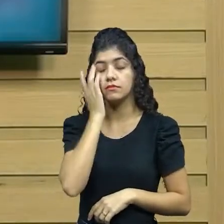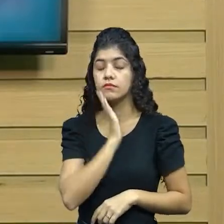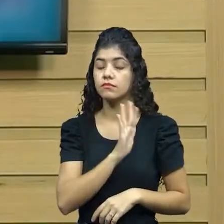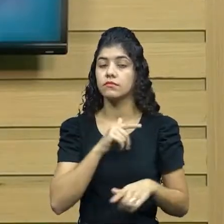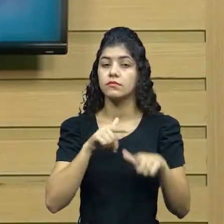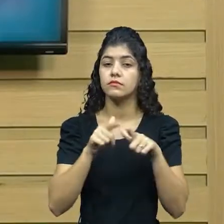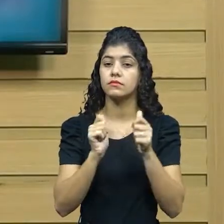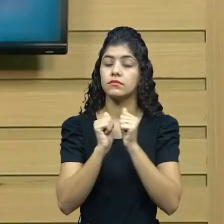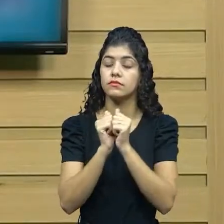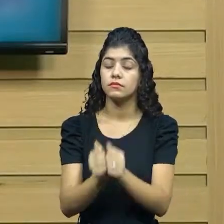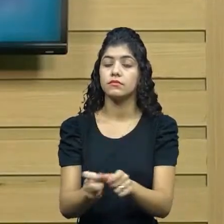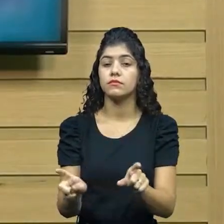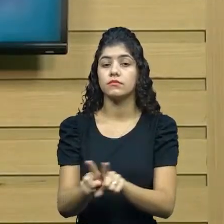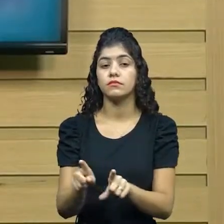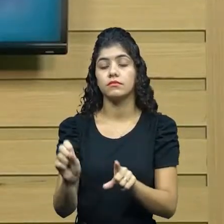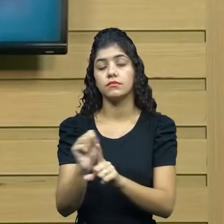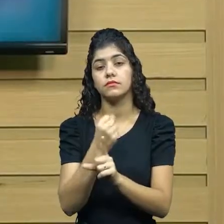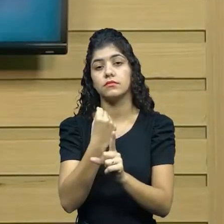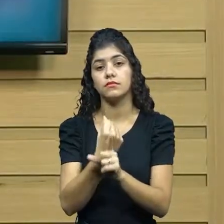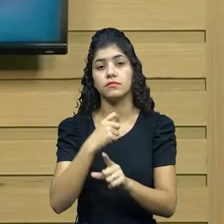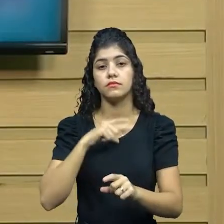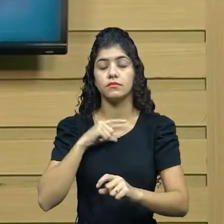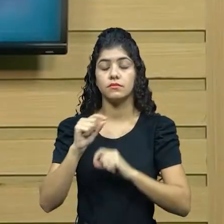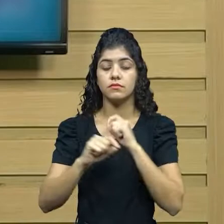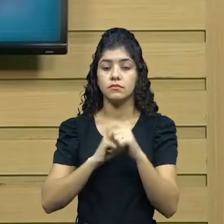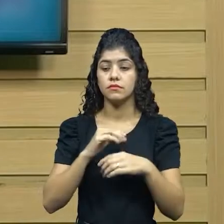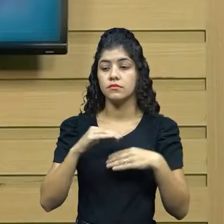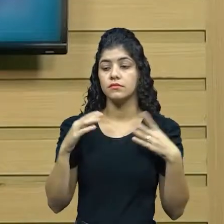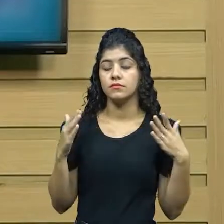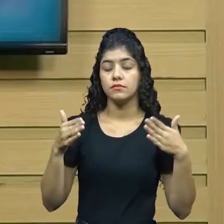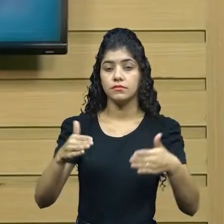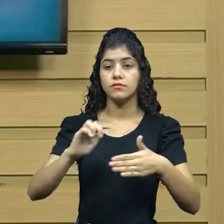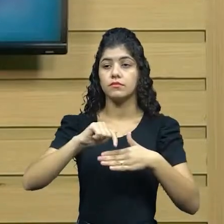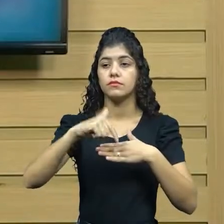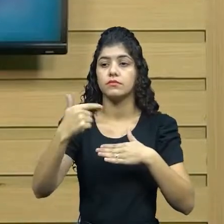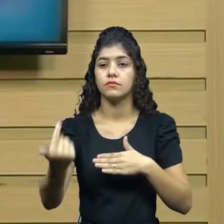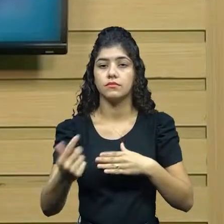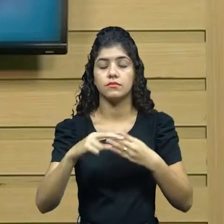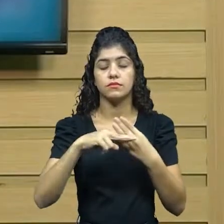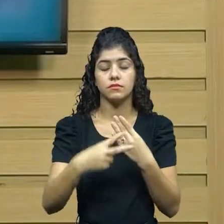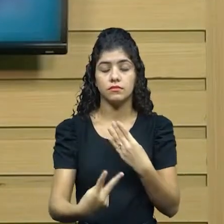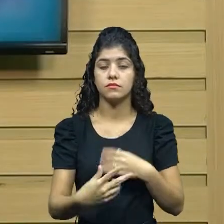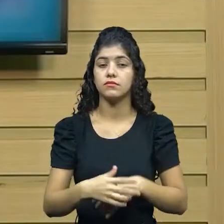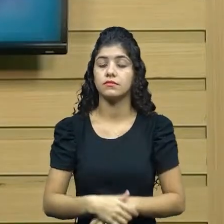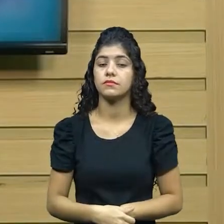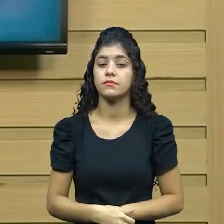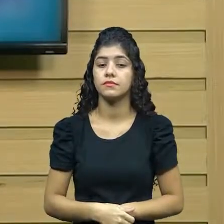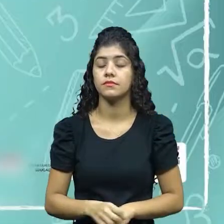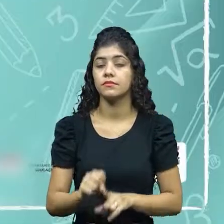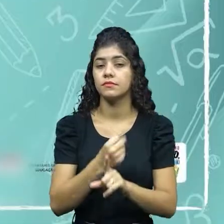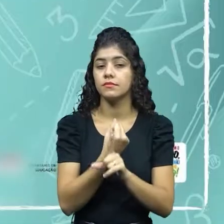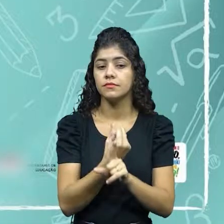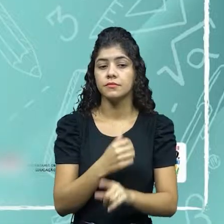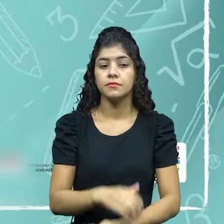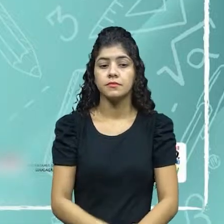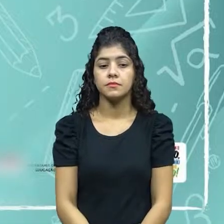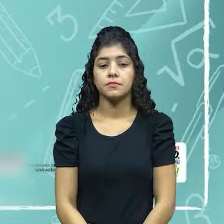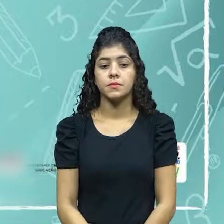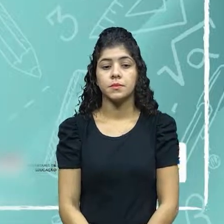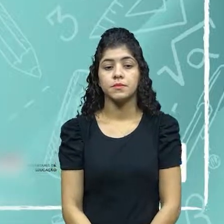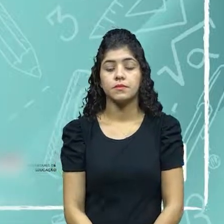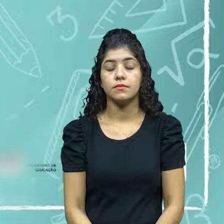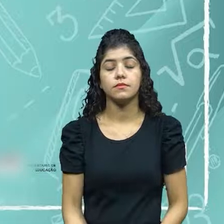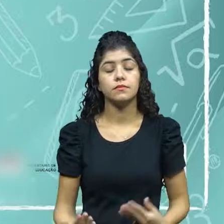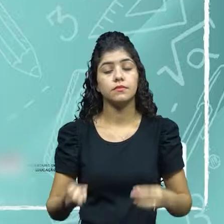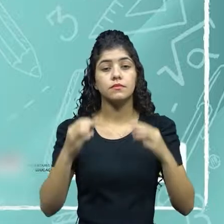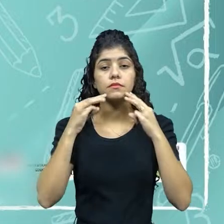e marketing social é quando se volta-se para o externo, né? A sociedade.